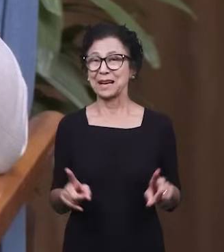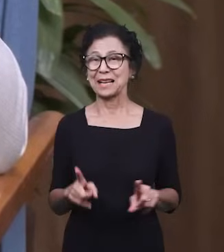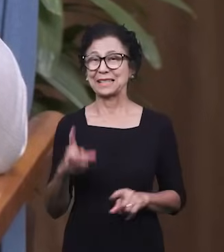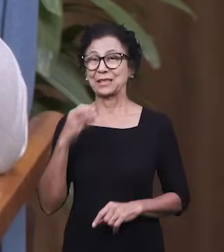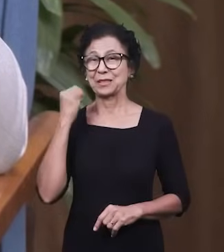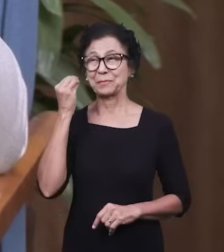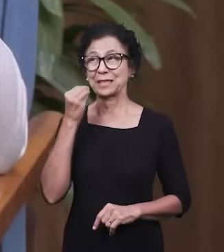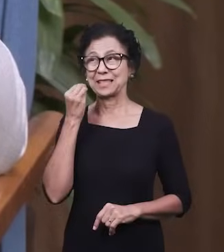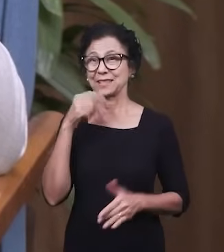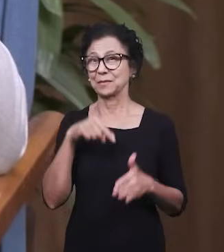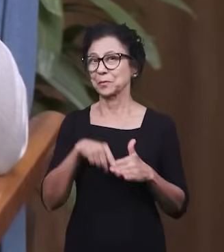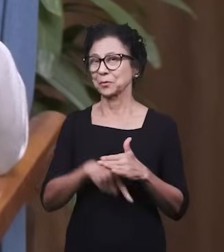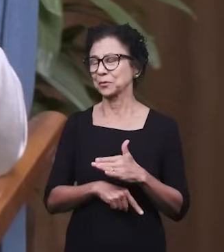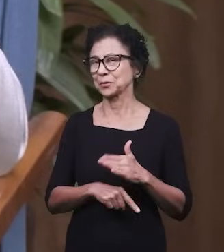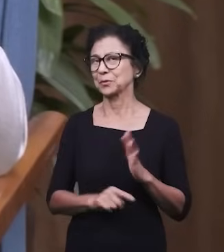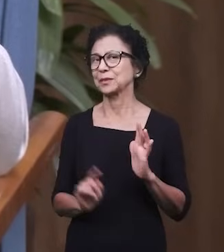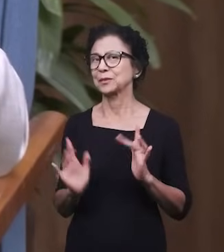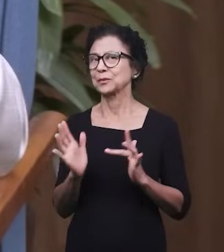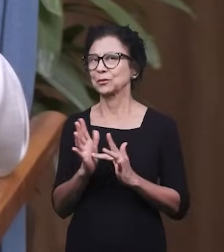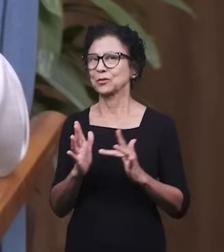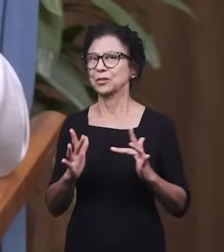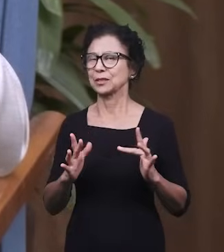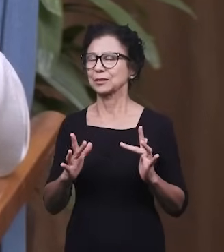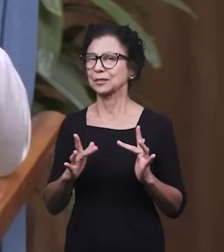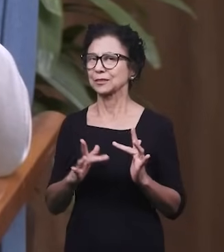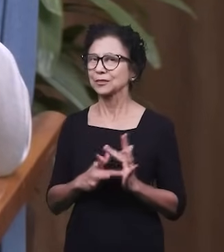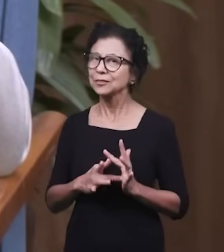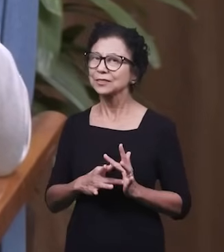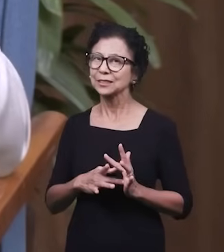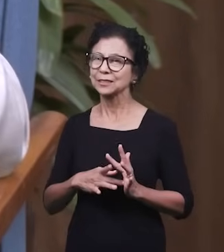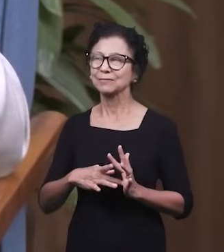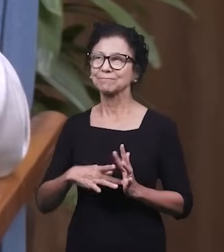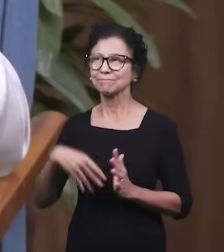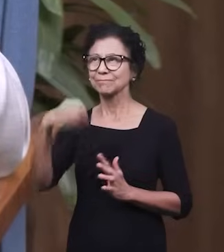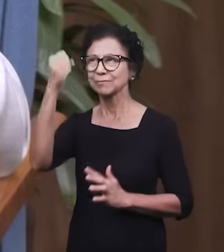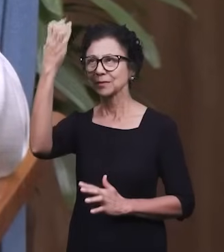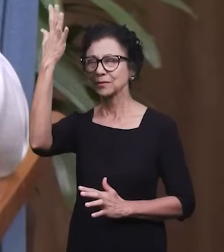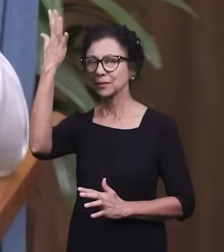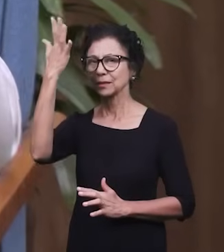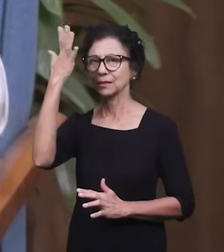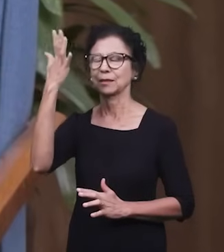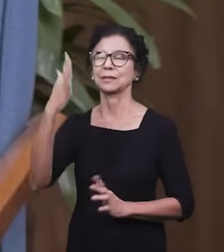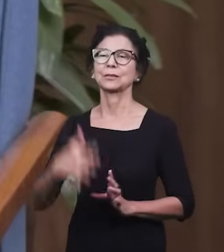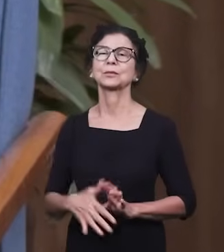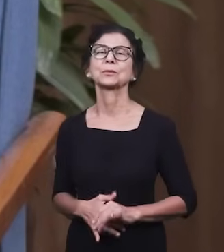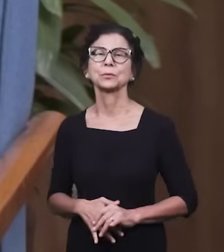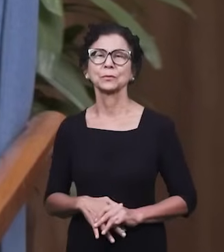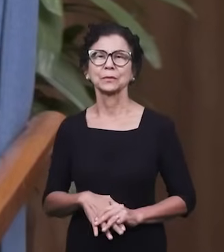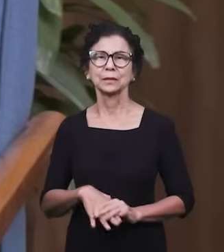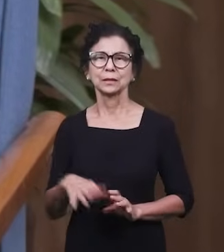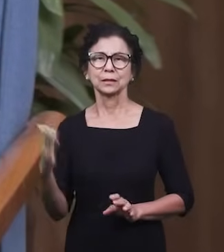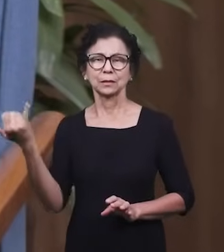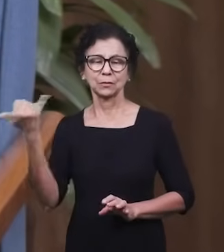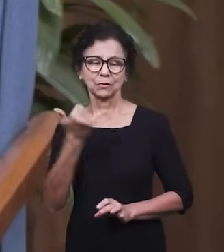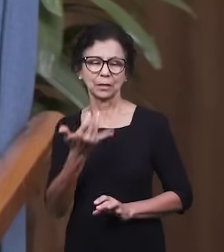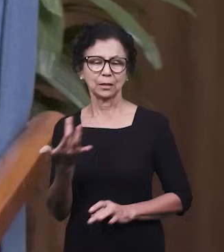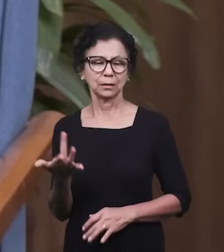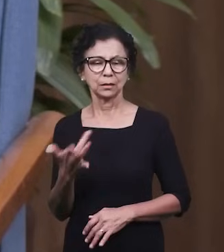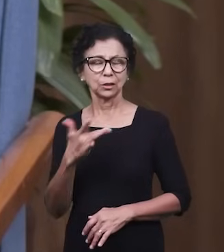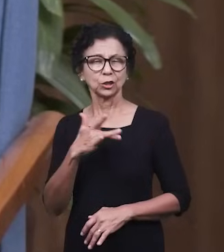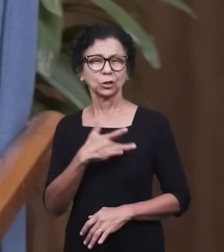que é o sentido de ser da igreja, que é conhecer, ouvir a